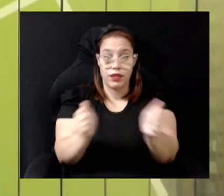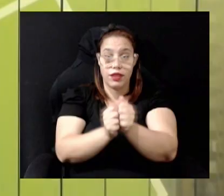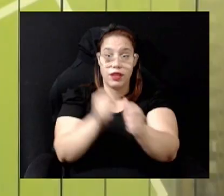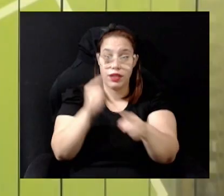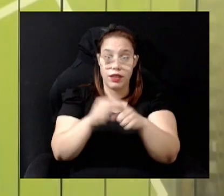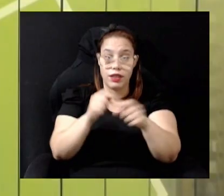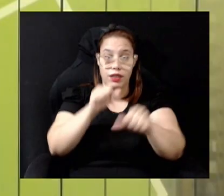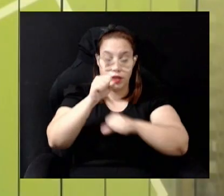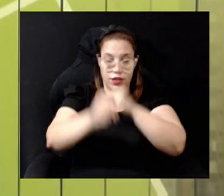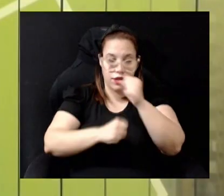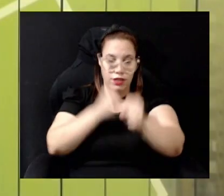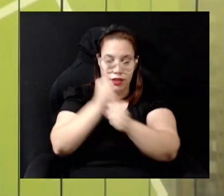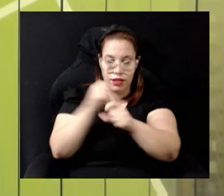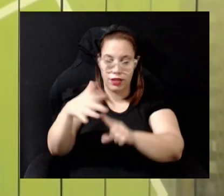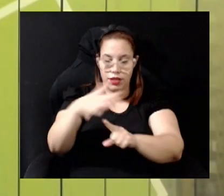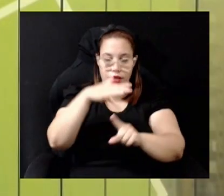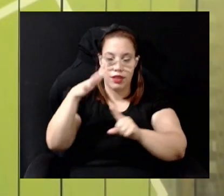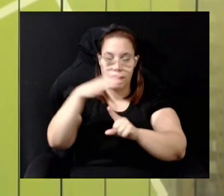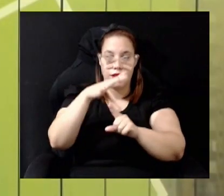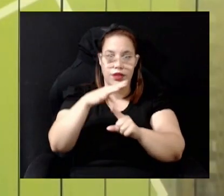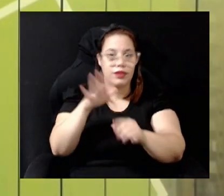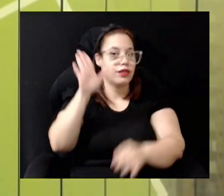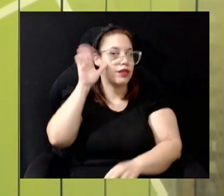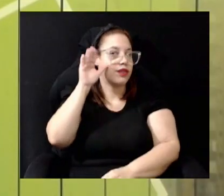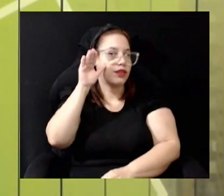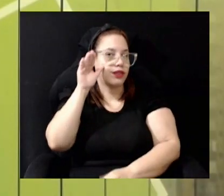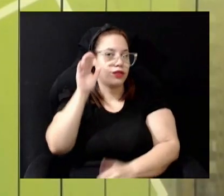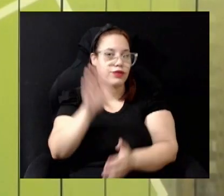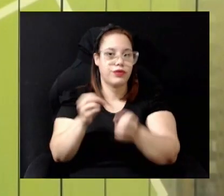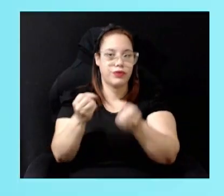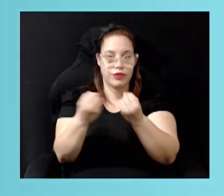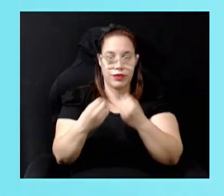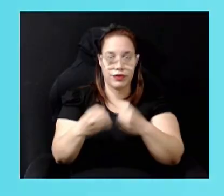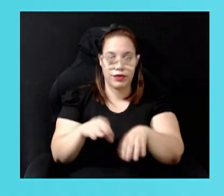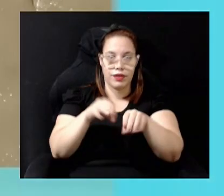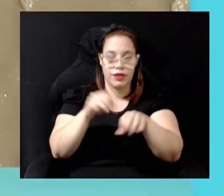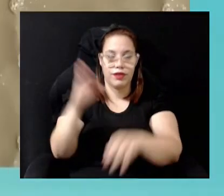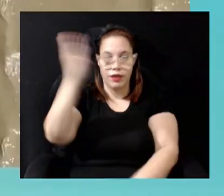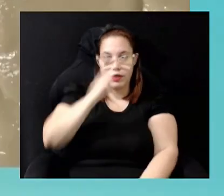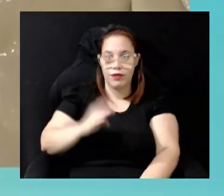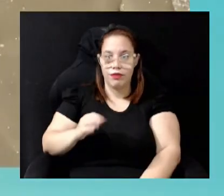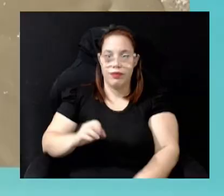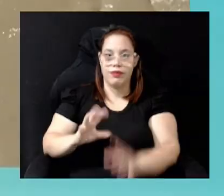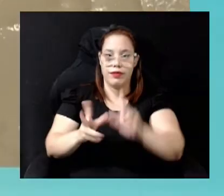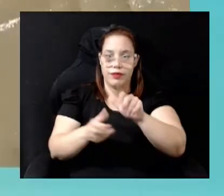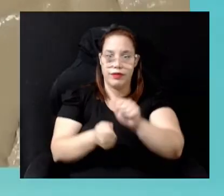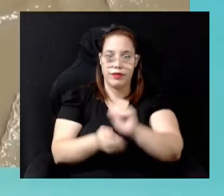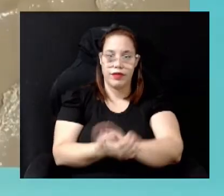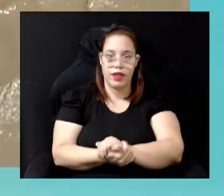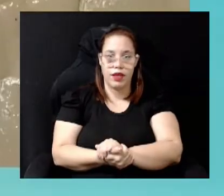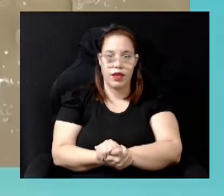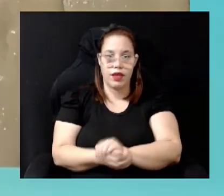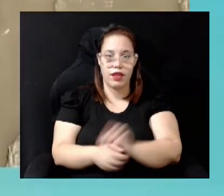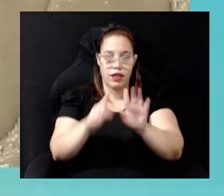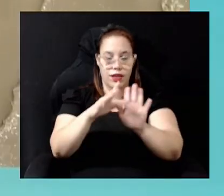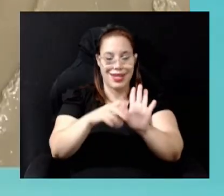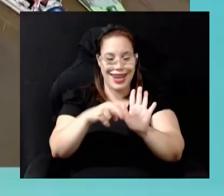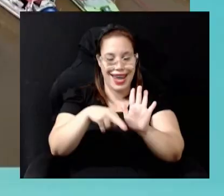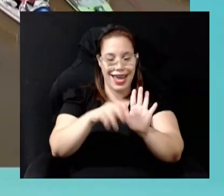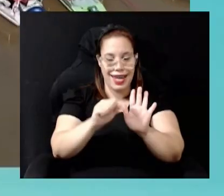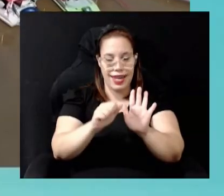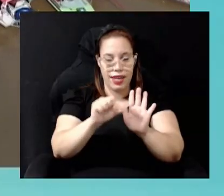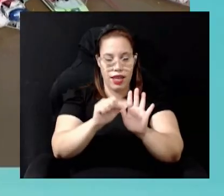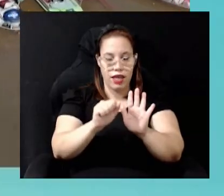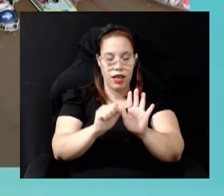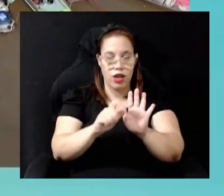giro ambiental pelas curiosidades e notícias do Brasil e do mundo. Mapas da NASA mostram o rio Solimões seco